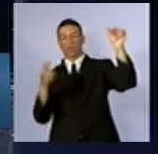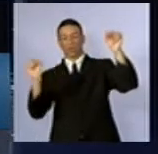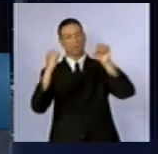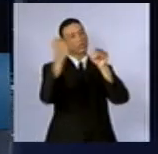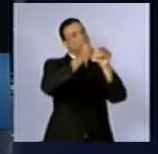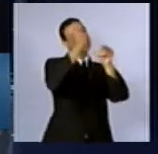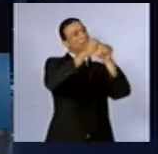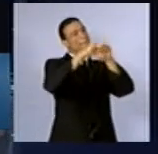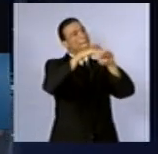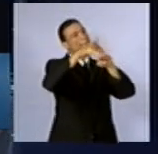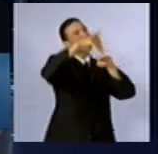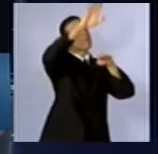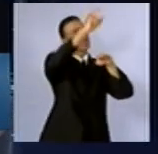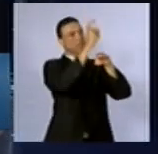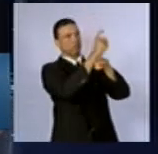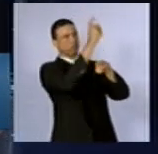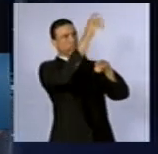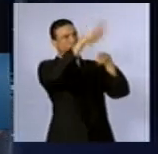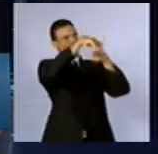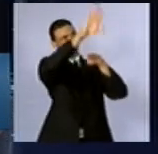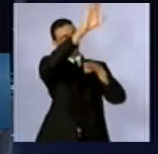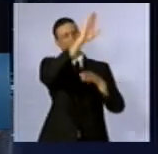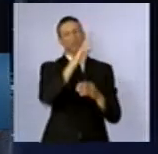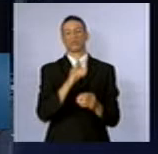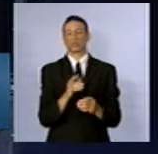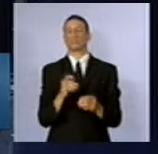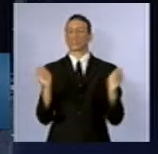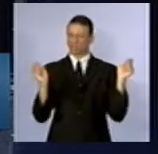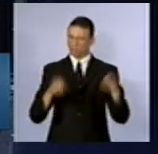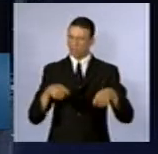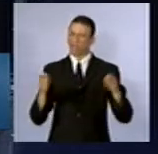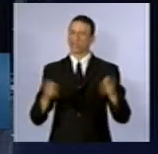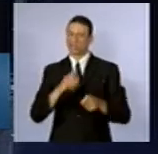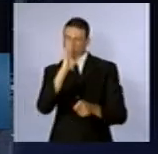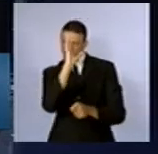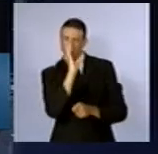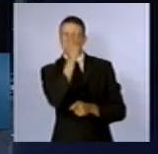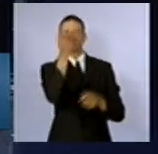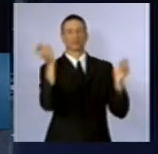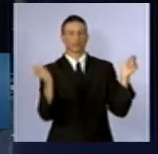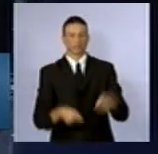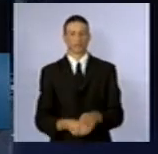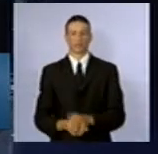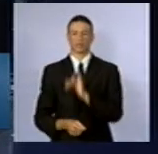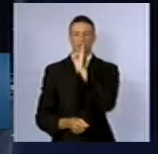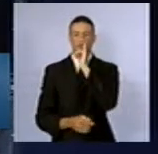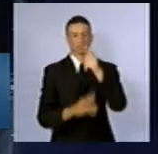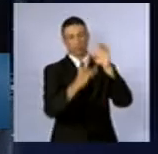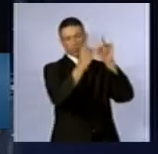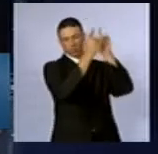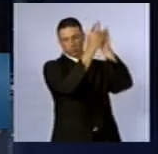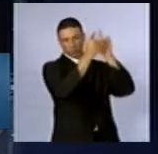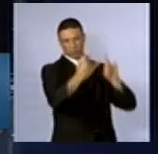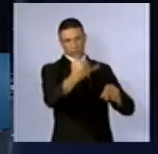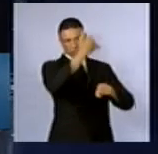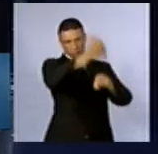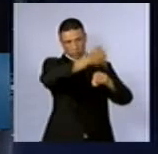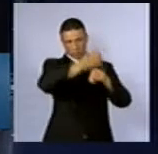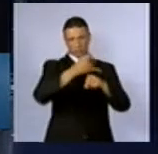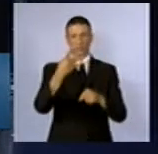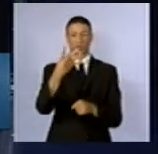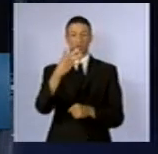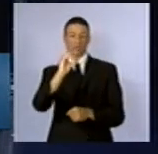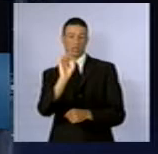maior. Funciona, como vocês vão ver nos resultados. As estruturas elas são algo em torno de 40% do custo da